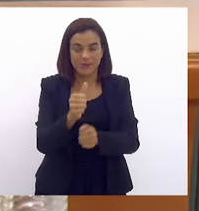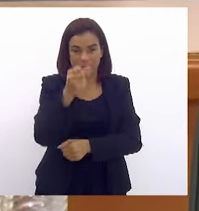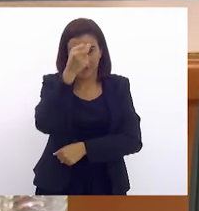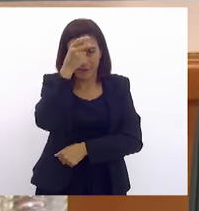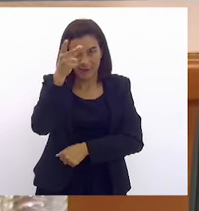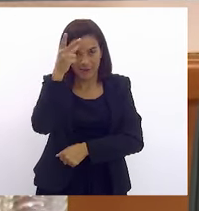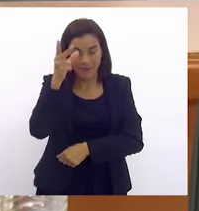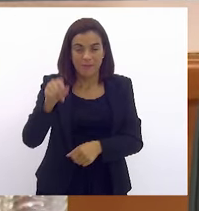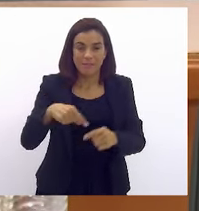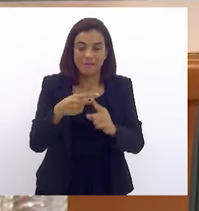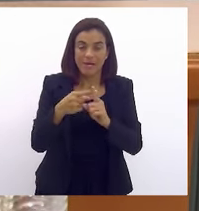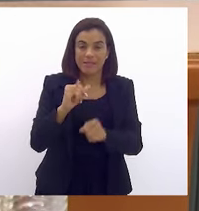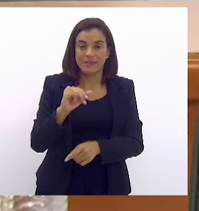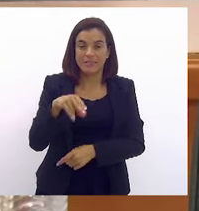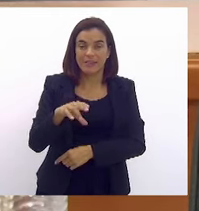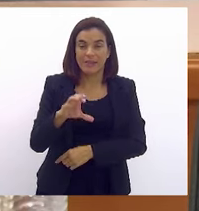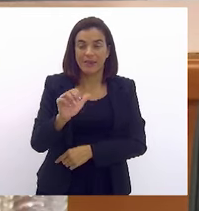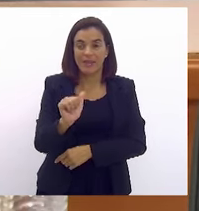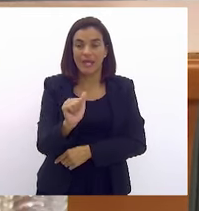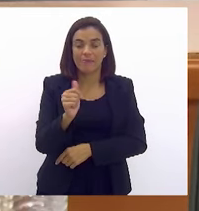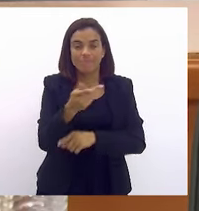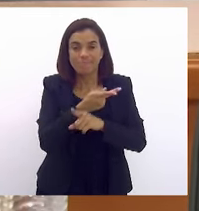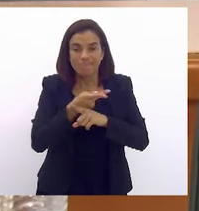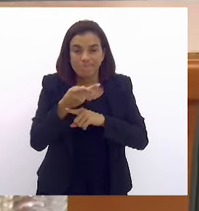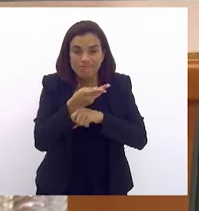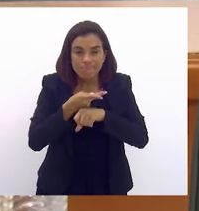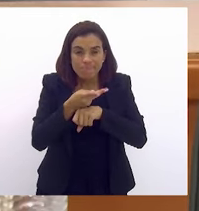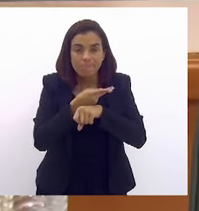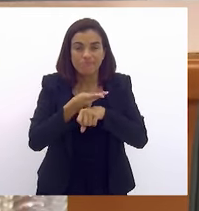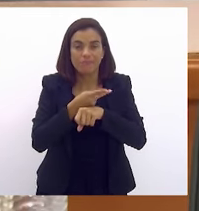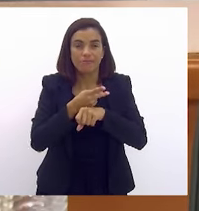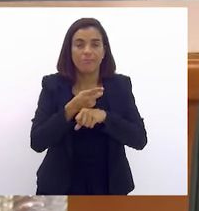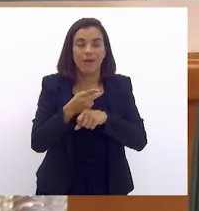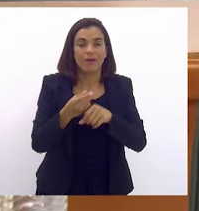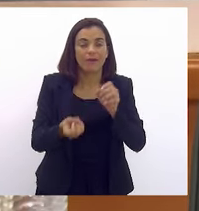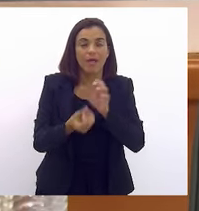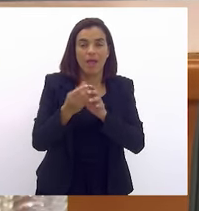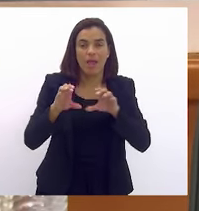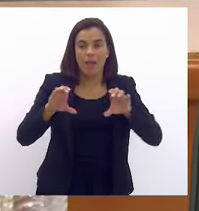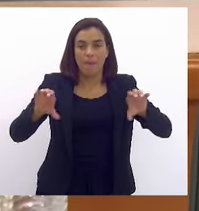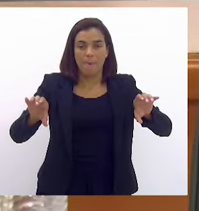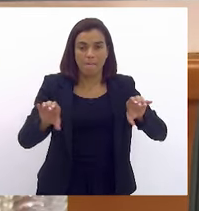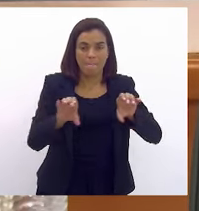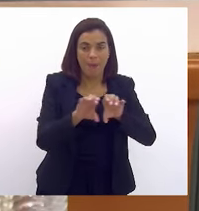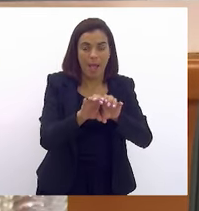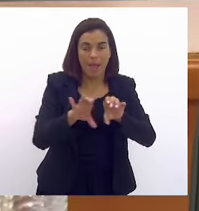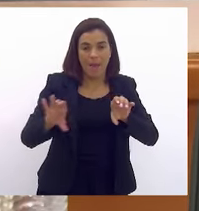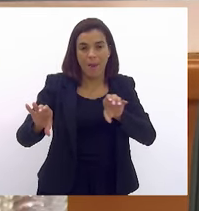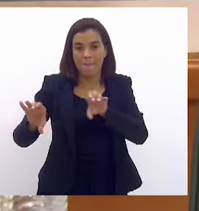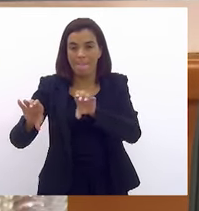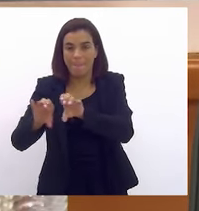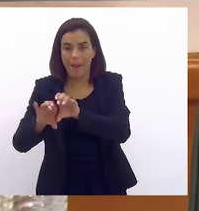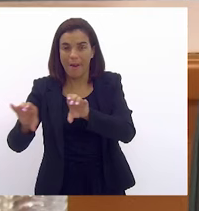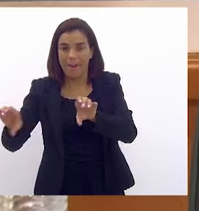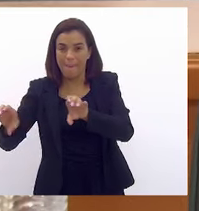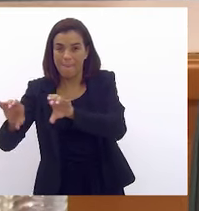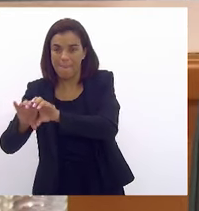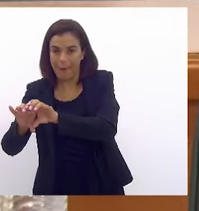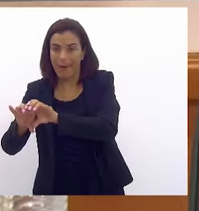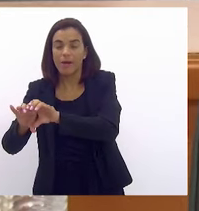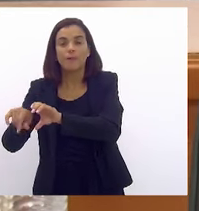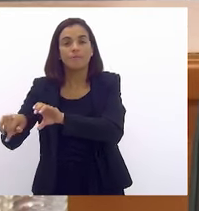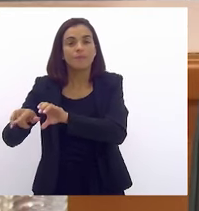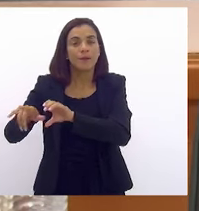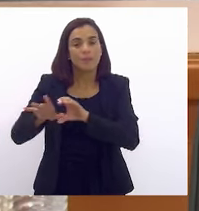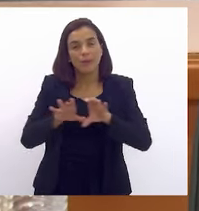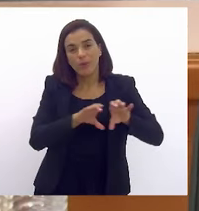INEA para buscar fazer as conexões de rede, expandir e universalizar o saneamento para todas